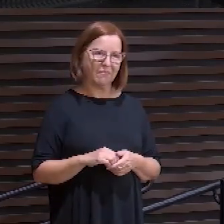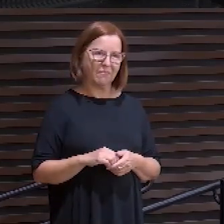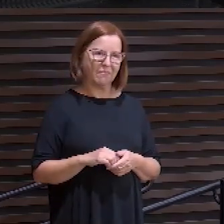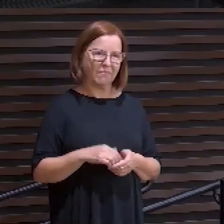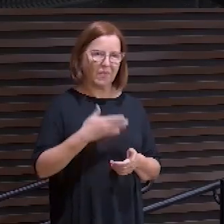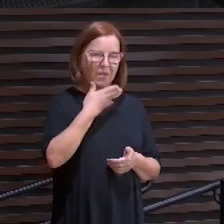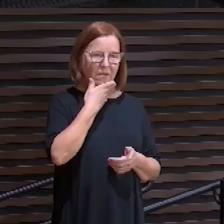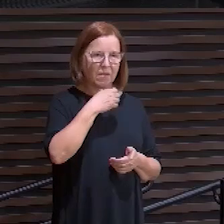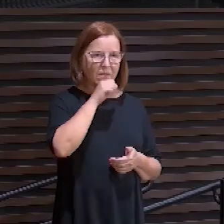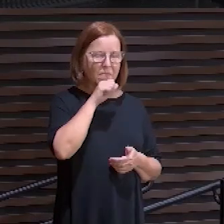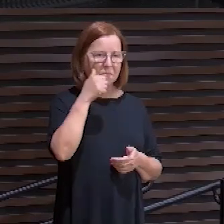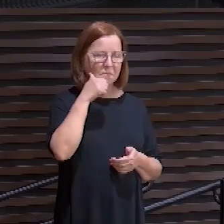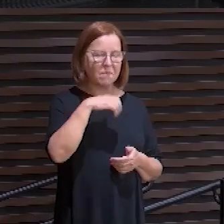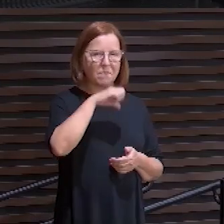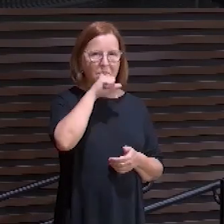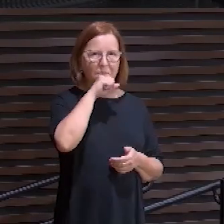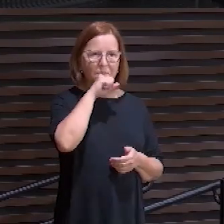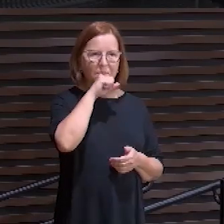Pais,